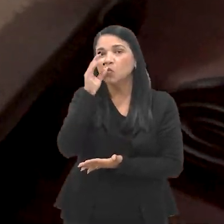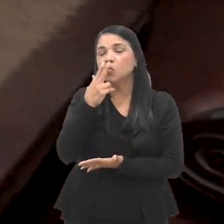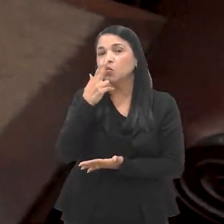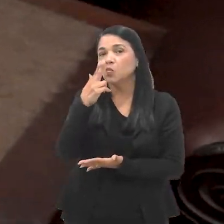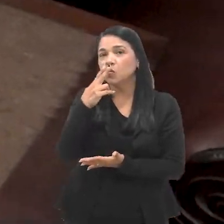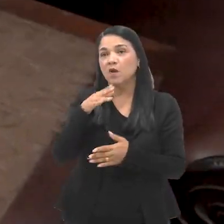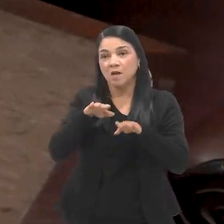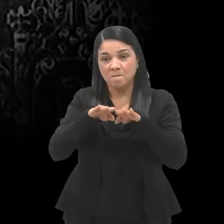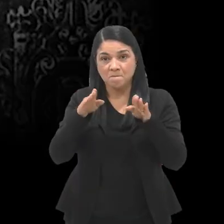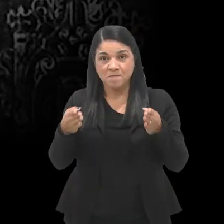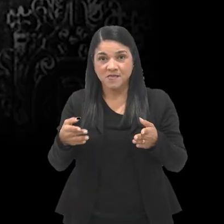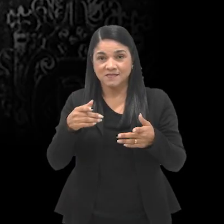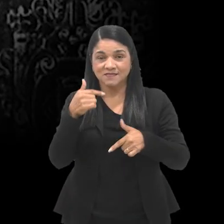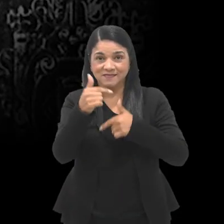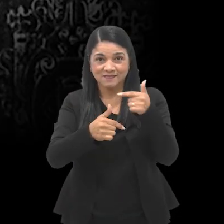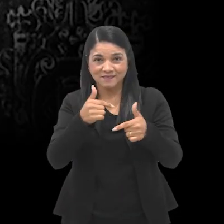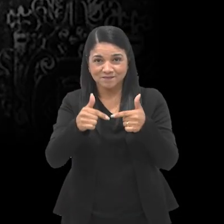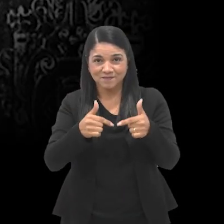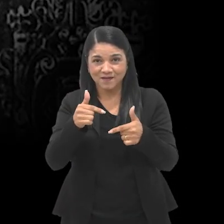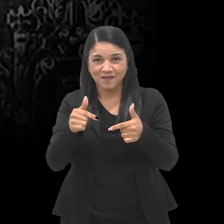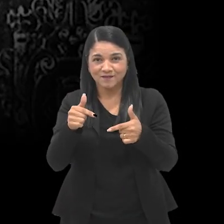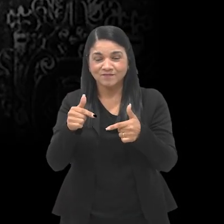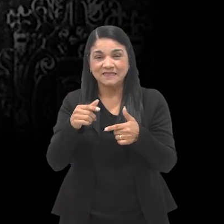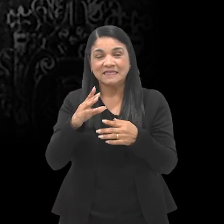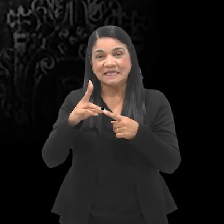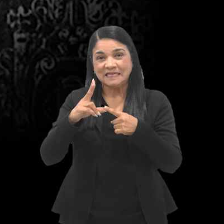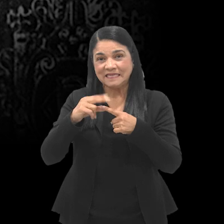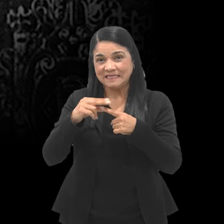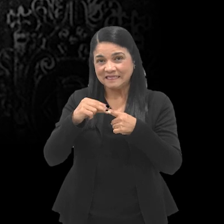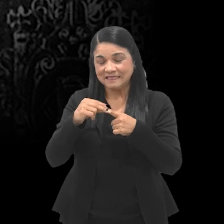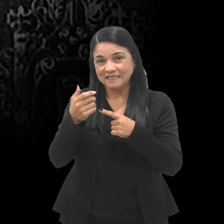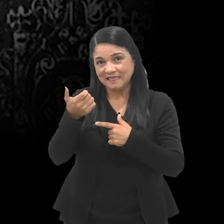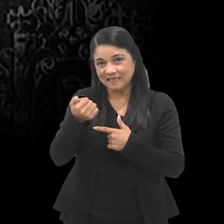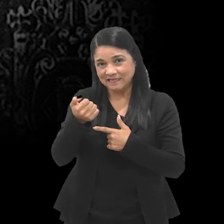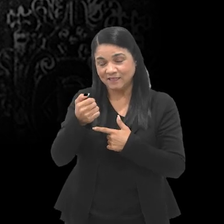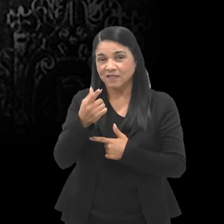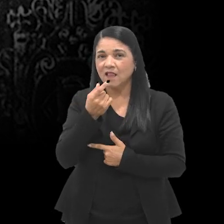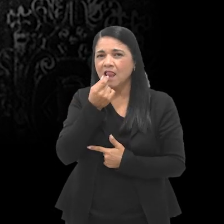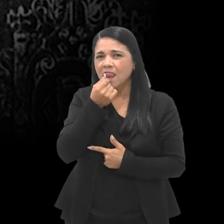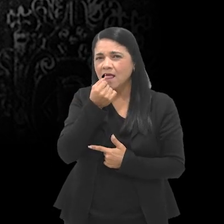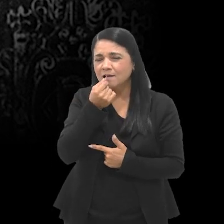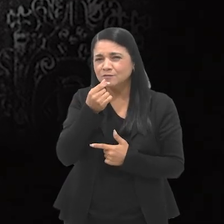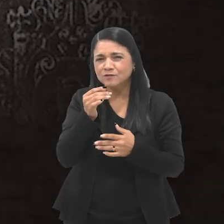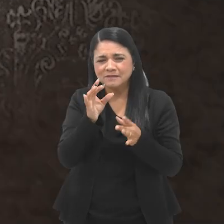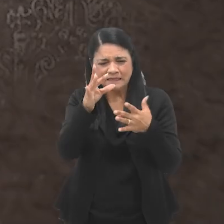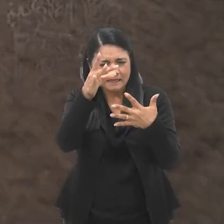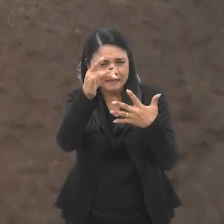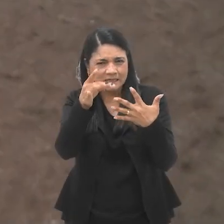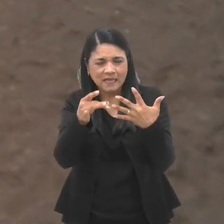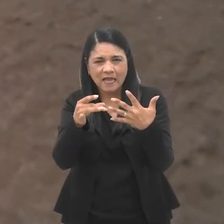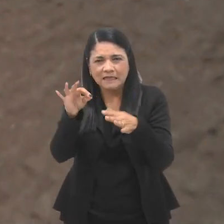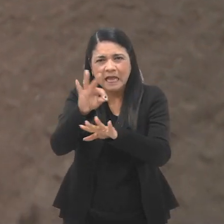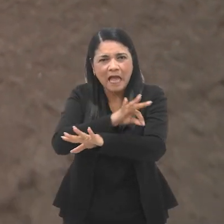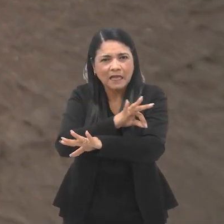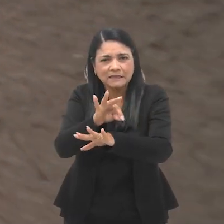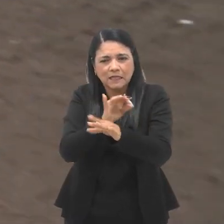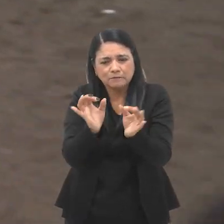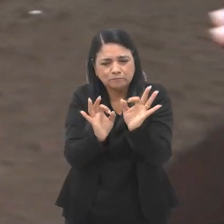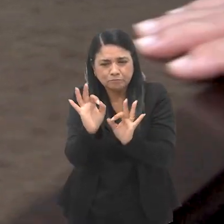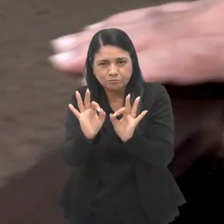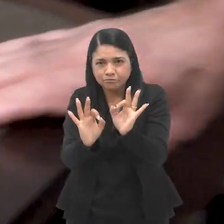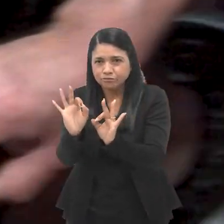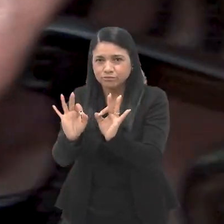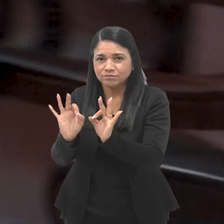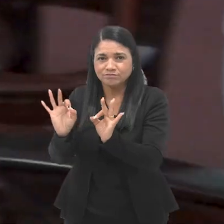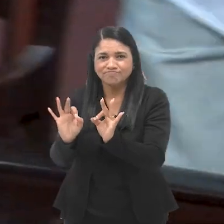ou charuto, mesa de trabalho. Aqui colocamos o lápis, a caneta. O detalhamento